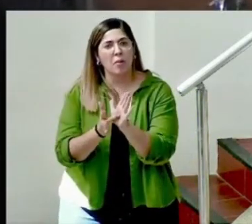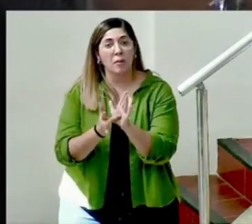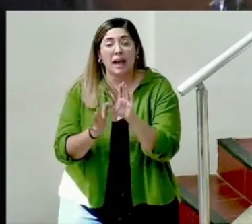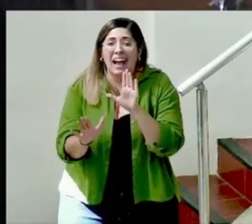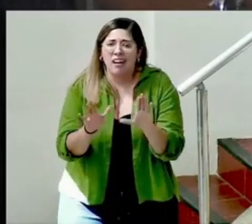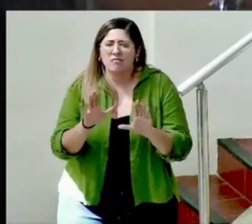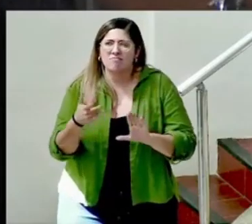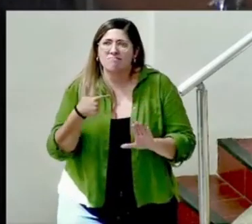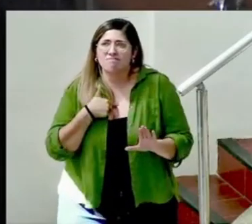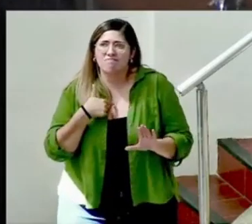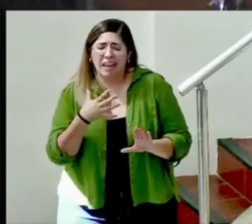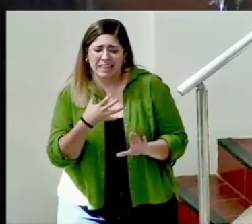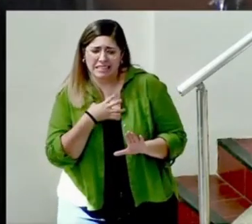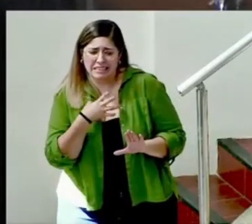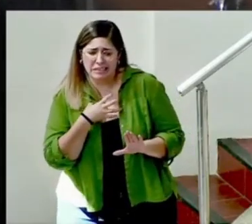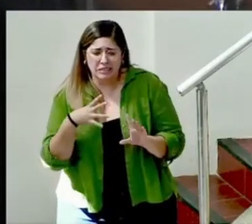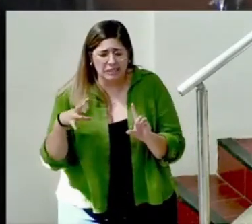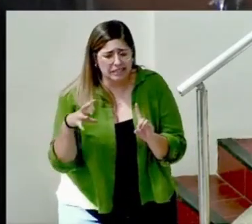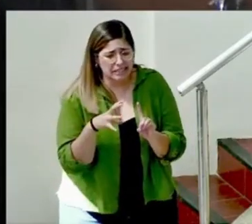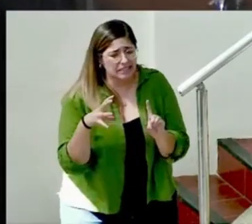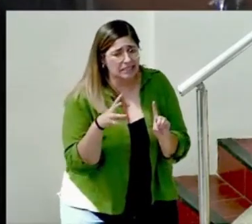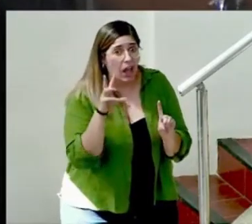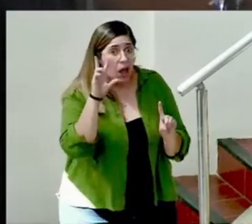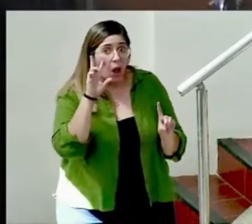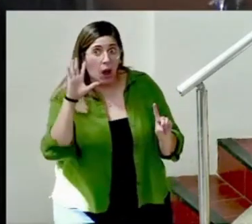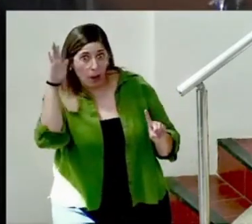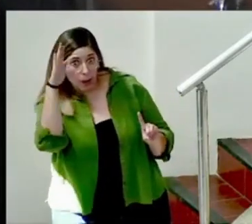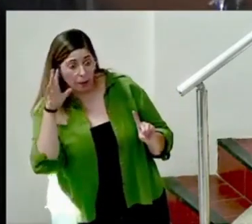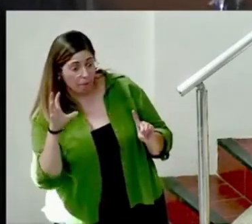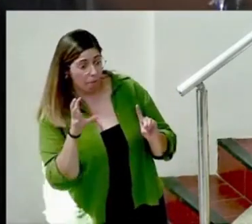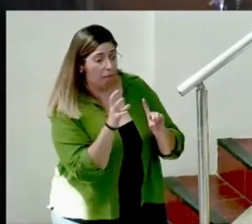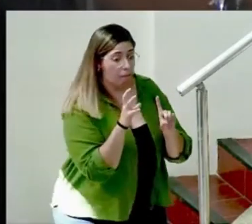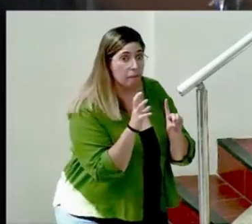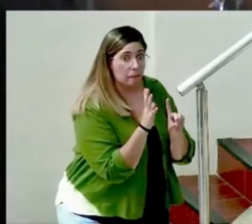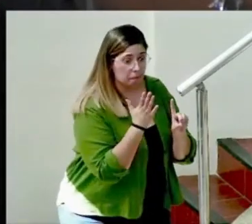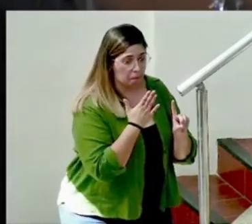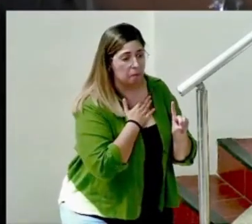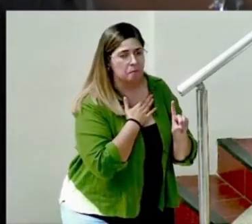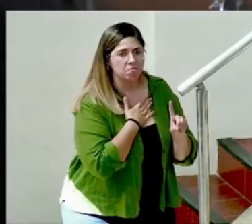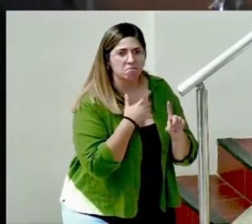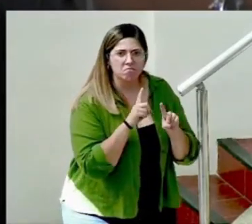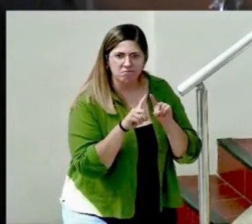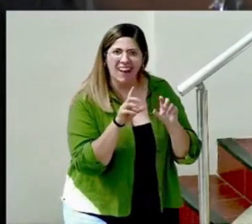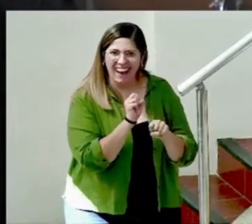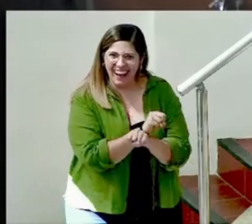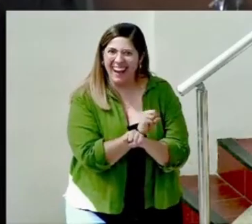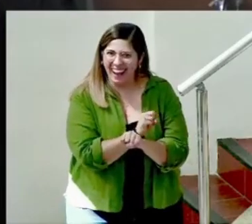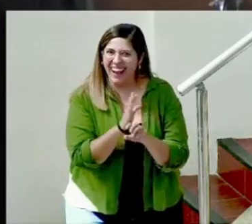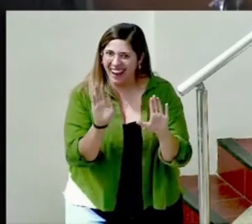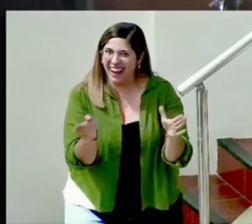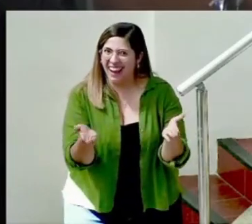influenciado por olhos maus, há também esperança para você.